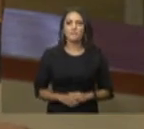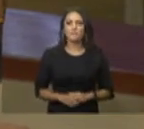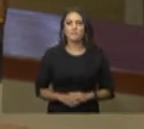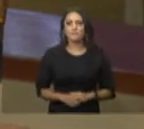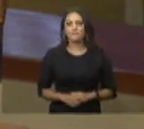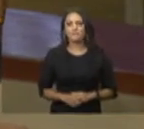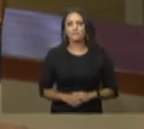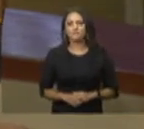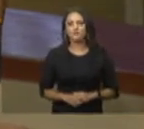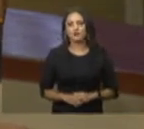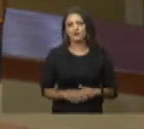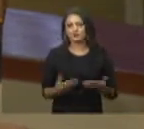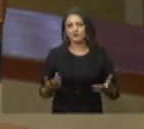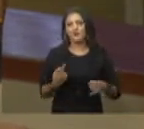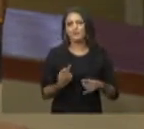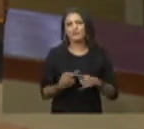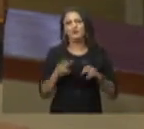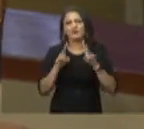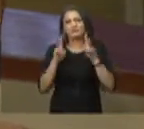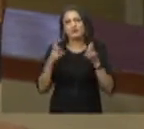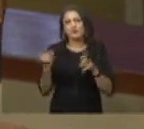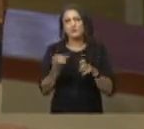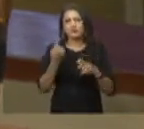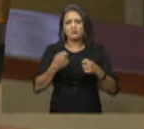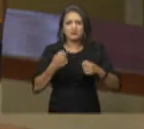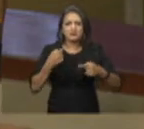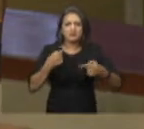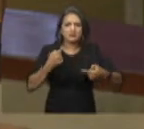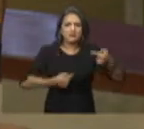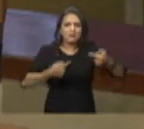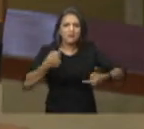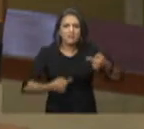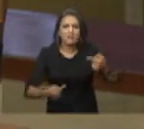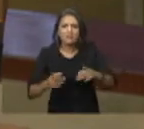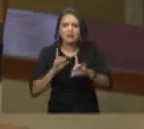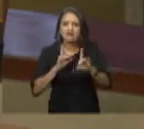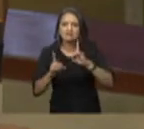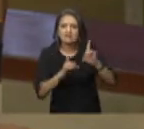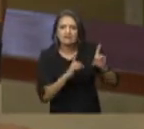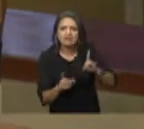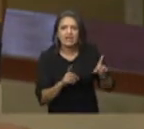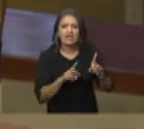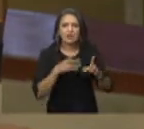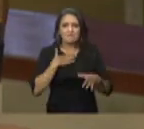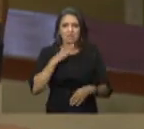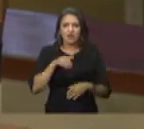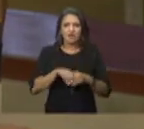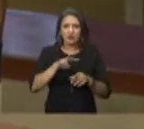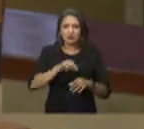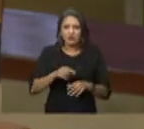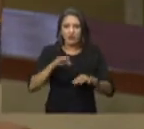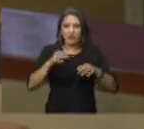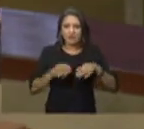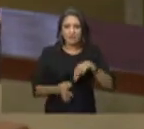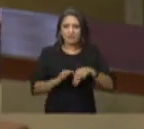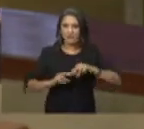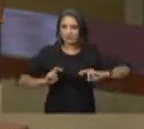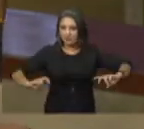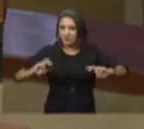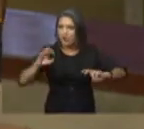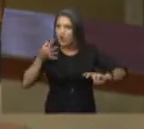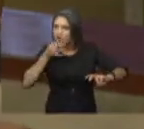debatendo como deve ser um caso assim eu vou ter que incluir o voto uma série de opiniões que foram aqui também